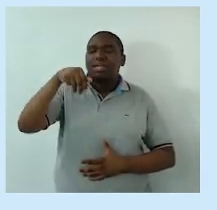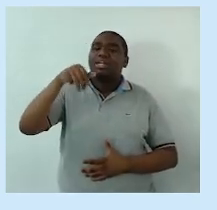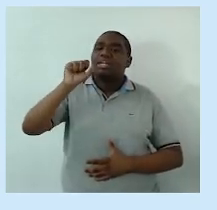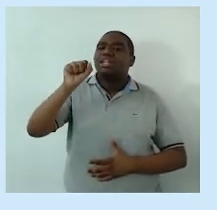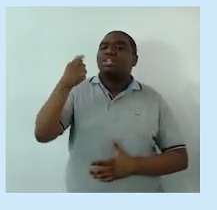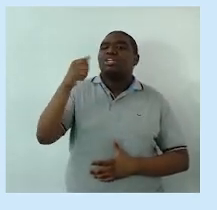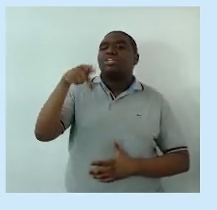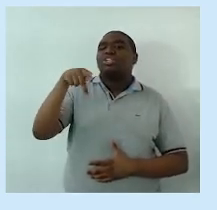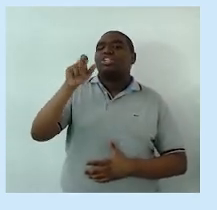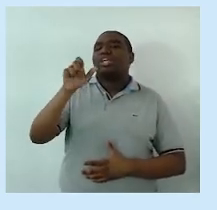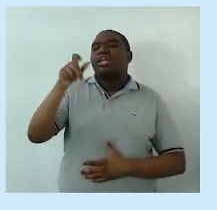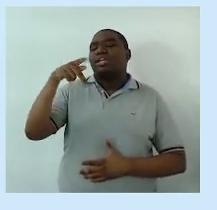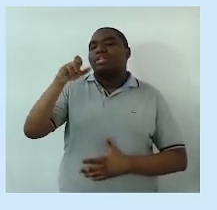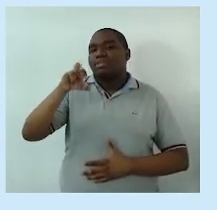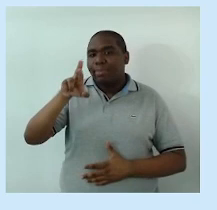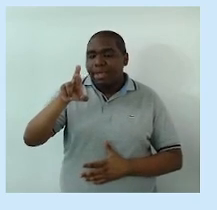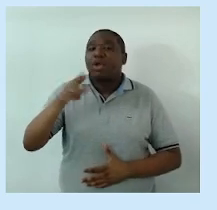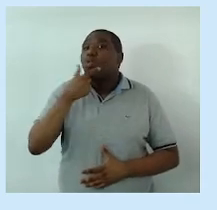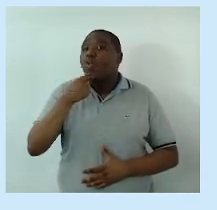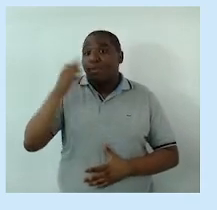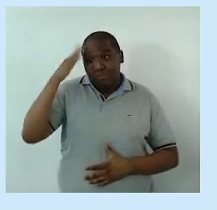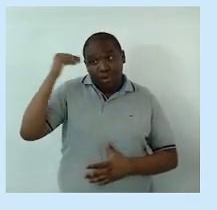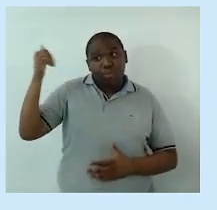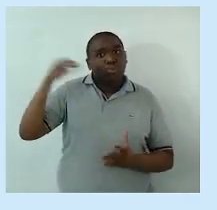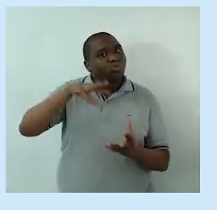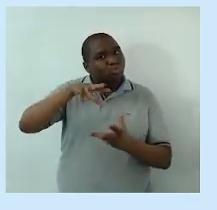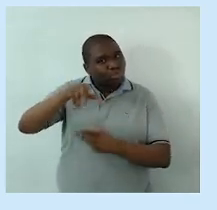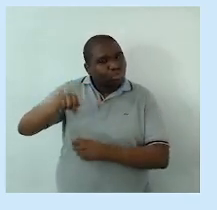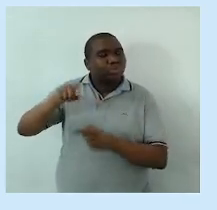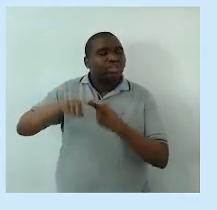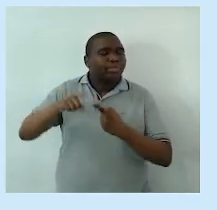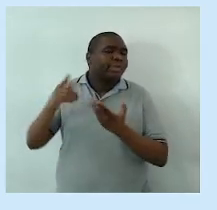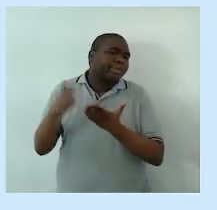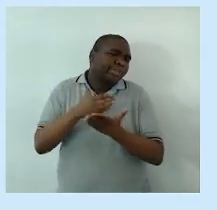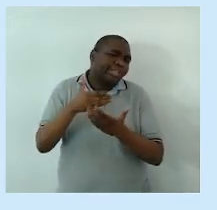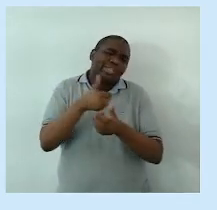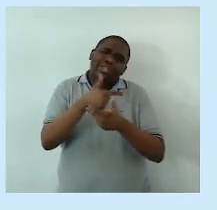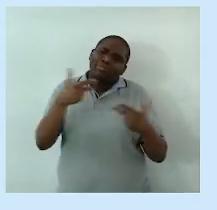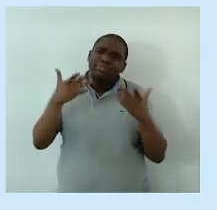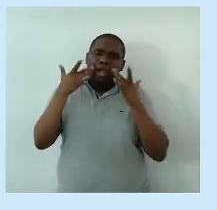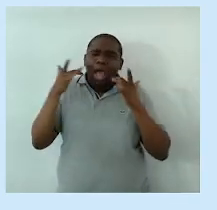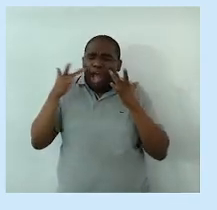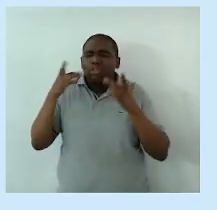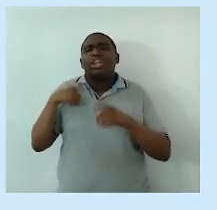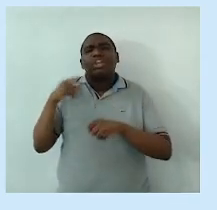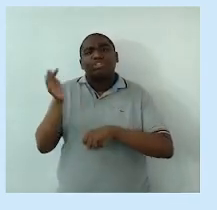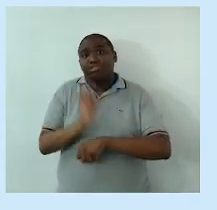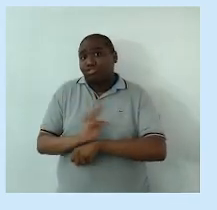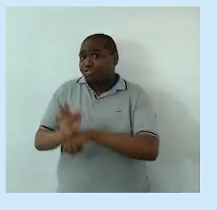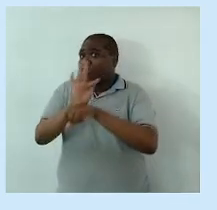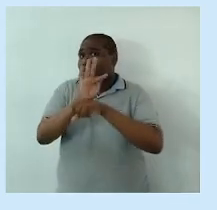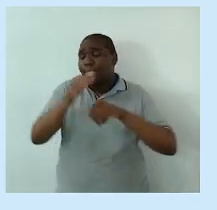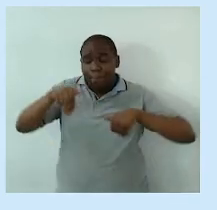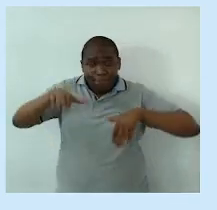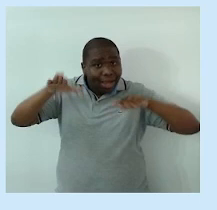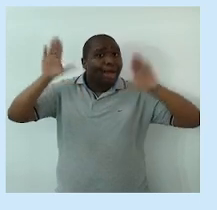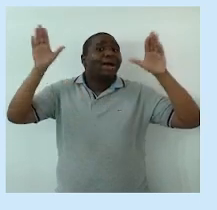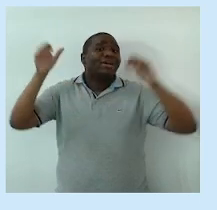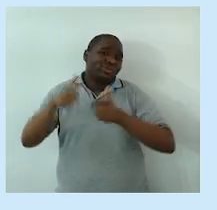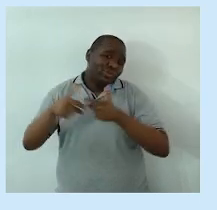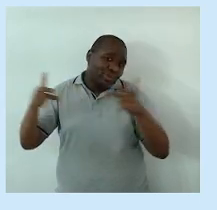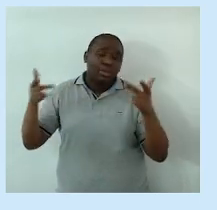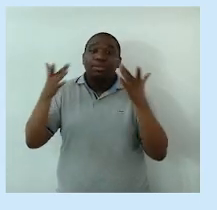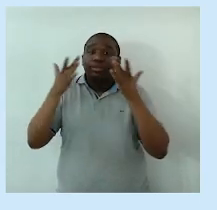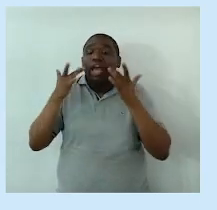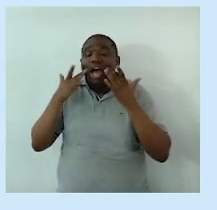do mundo, né? E um pouquinho das obras. Existem muito mais, né, filmes que foram inspirados nas peças